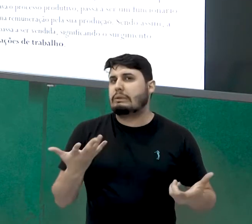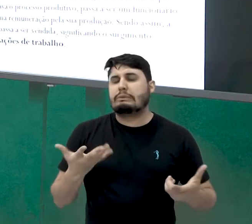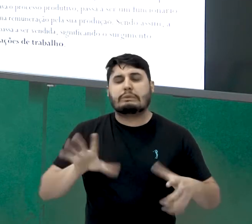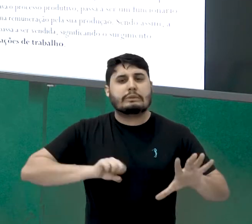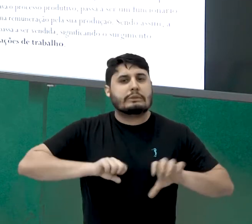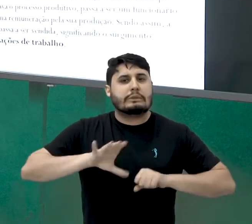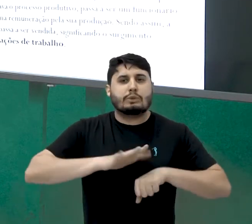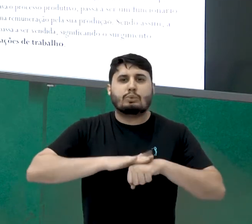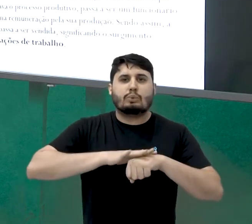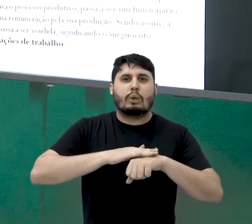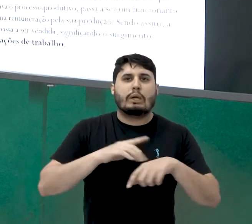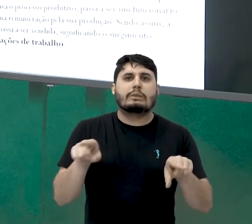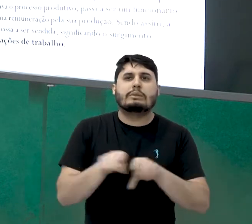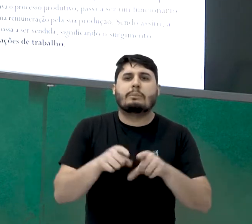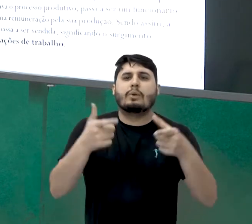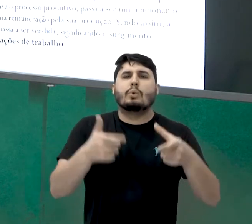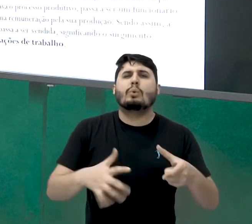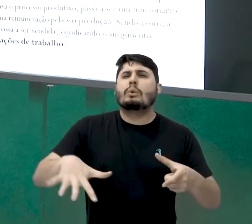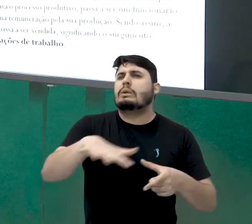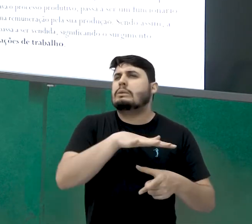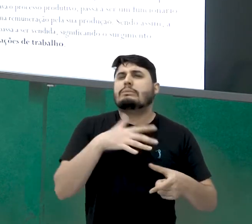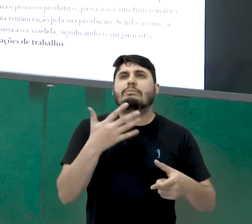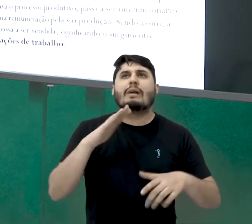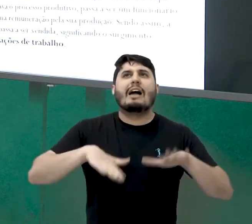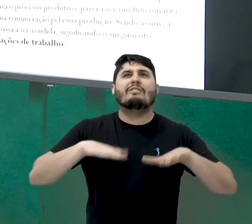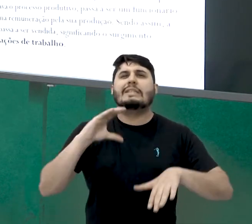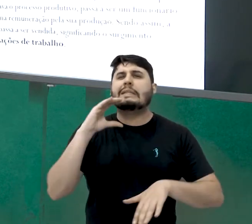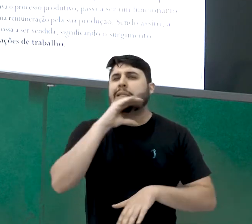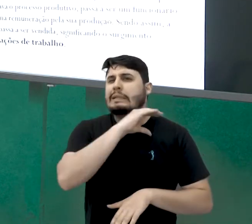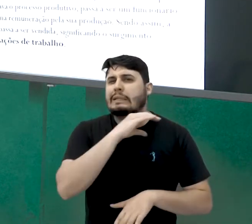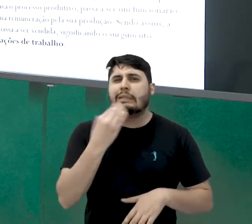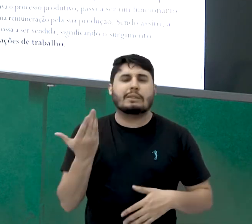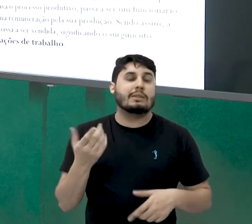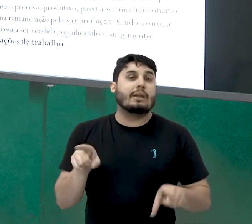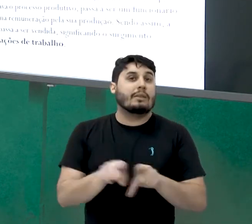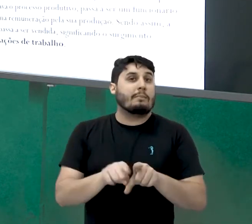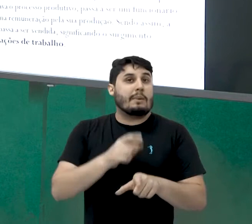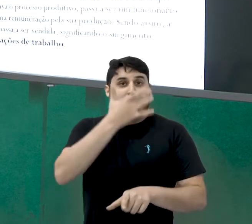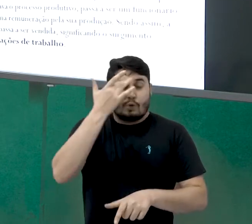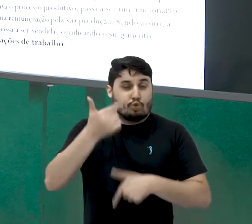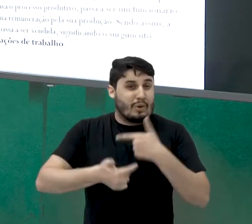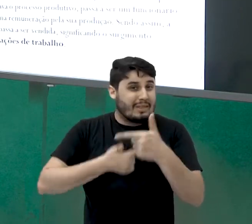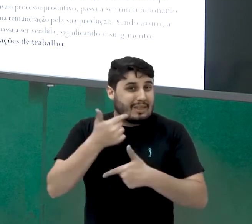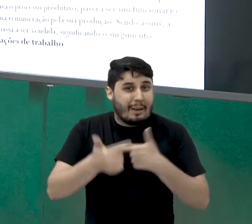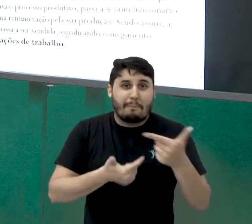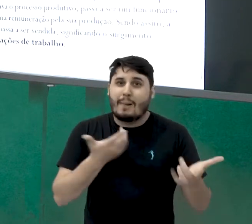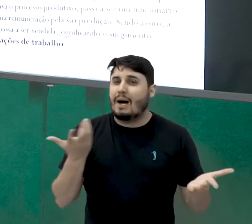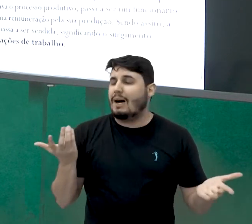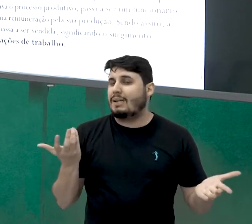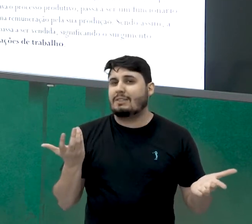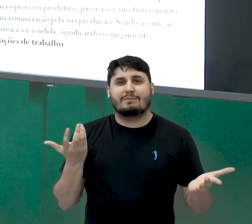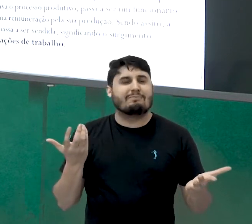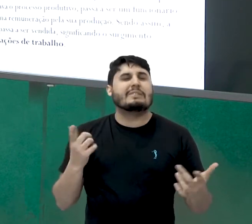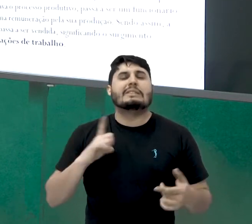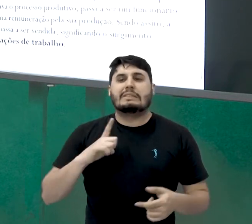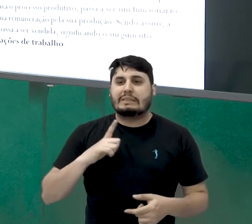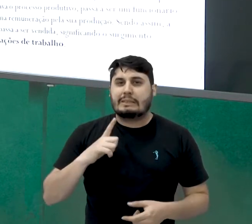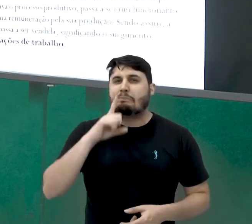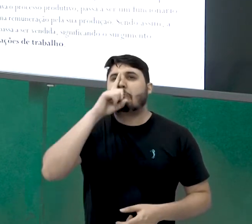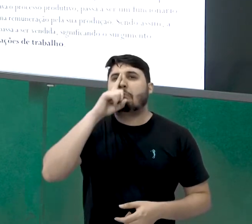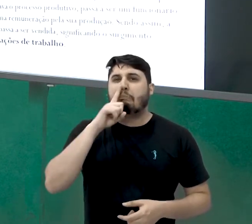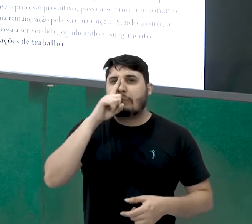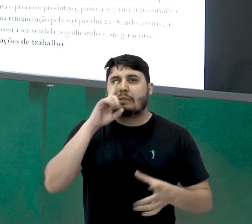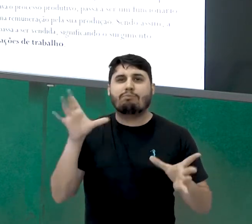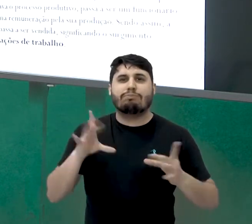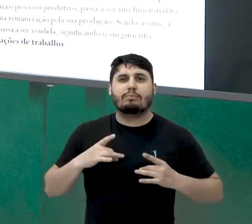úmidas, muitas às vezes extremamente quentes. O trabalhador, ele tinha um trabalho extremamente perigoso, principalmente